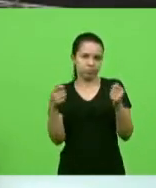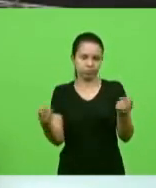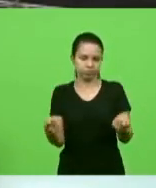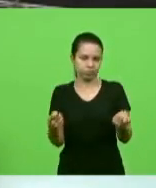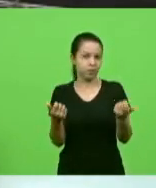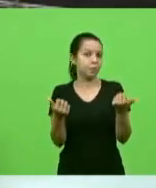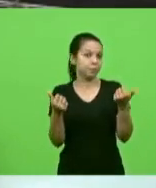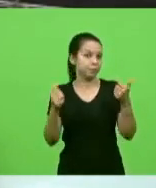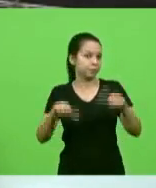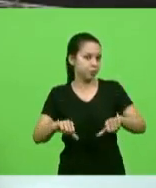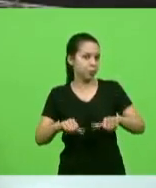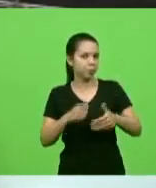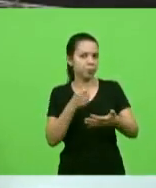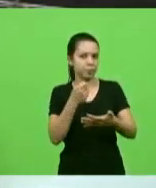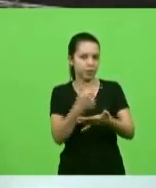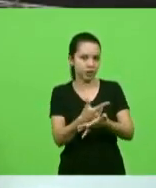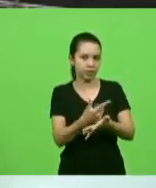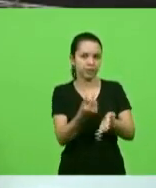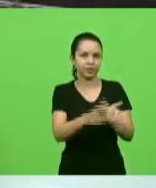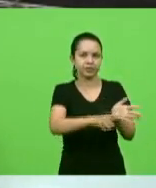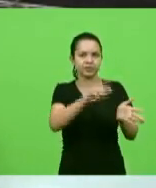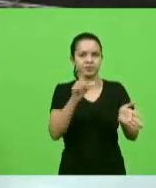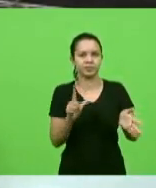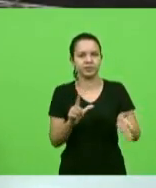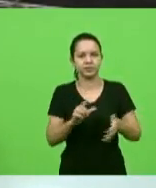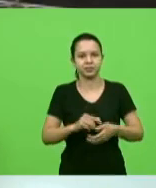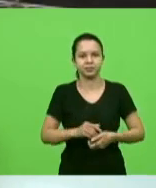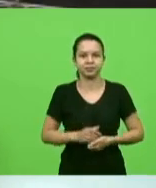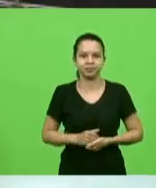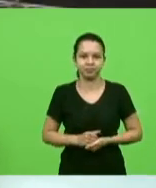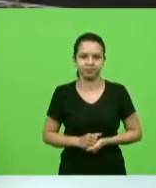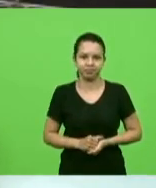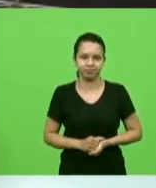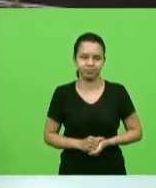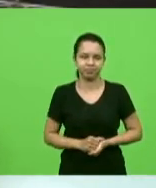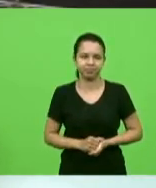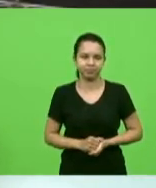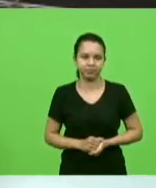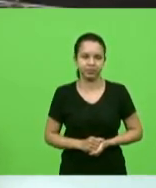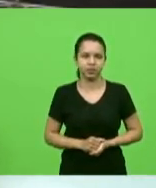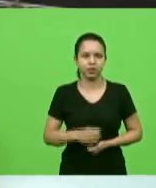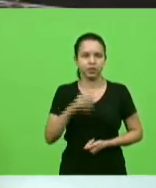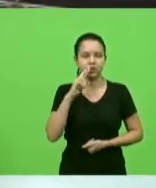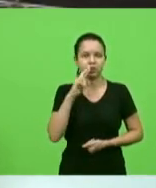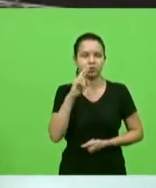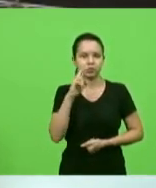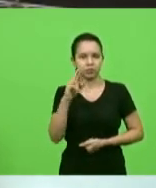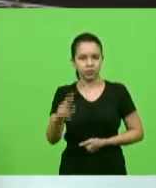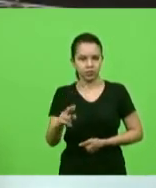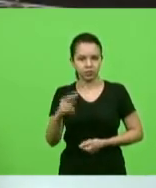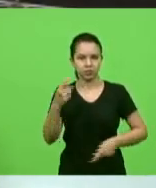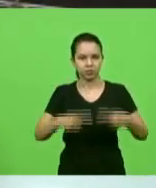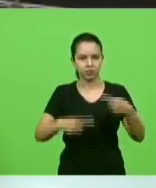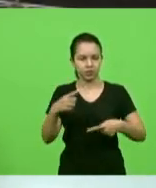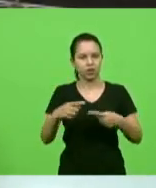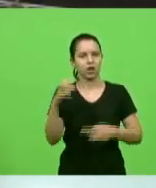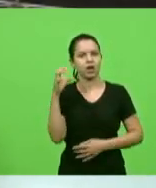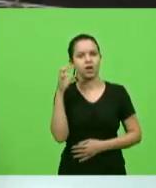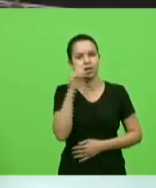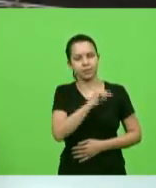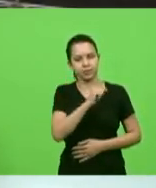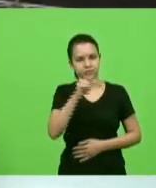respiradores pior ainda com pagamento antecipado de e a resposta política foi rápida